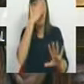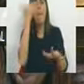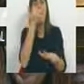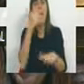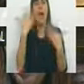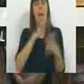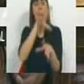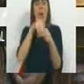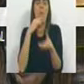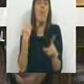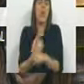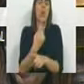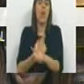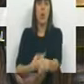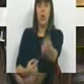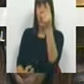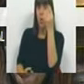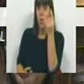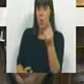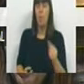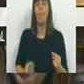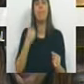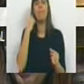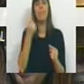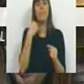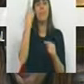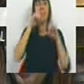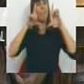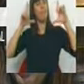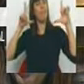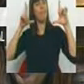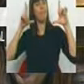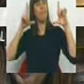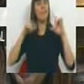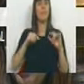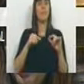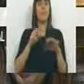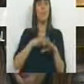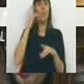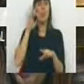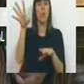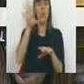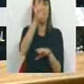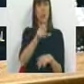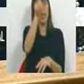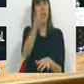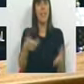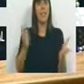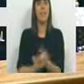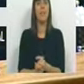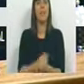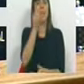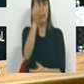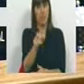aparências, que envolveu muita coisa. Uma delas foi procurar figuras de cartaz. Foi por isso que o foram buscar a si.